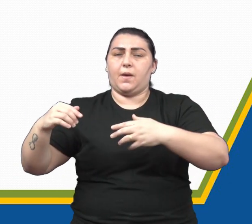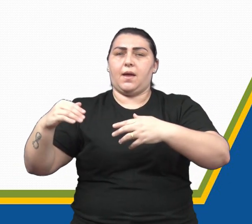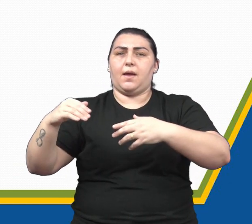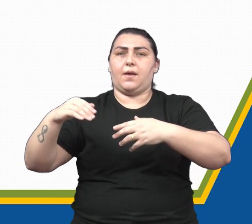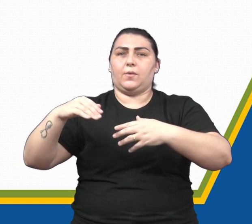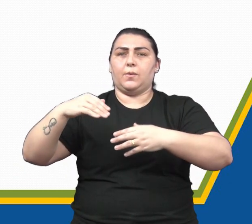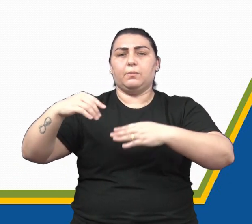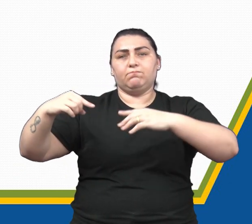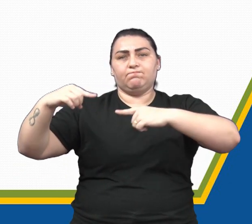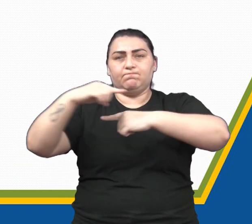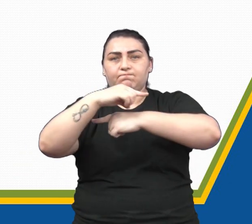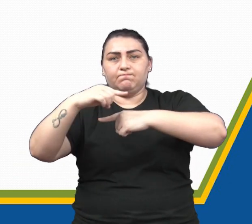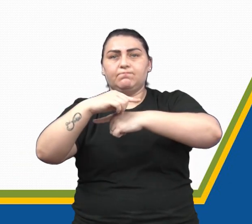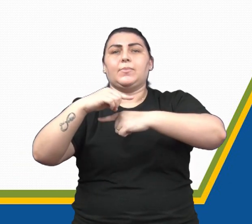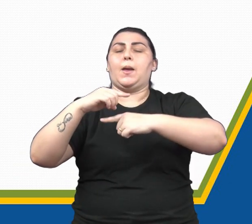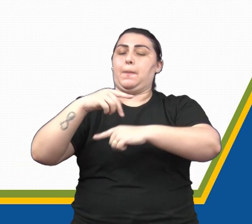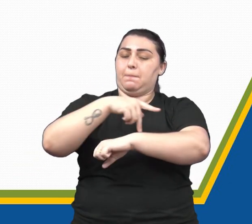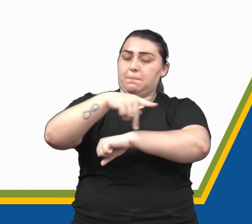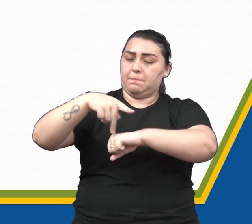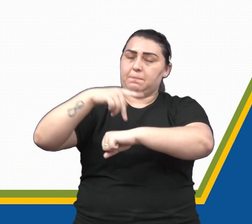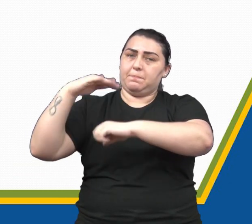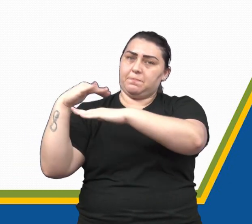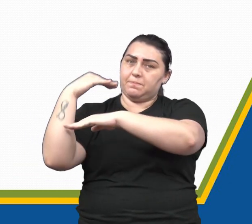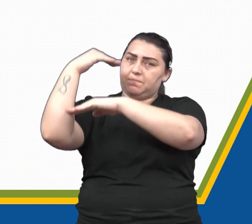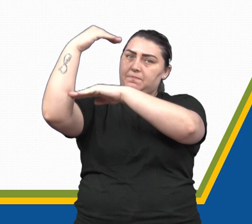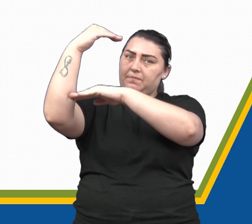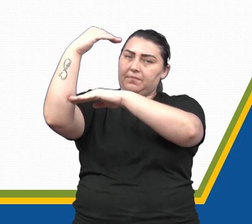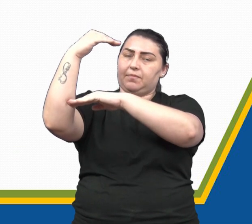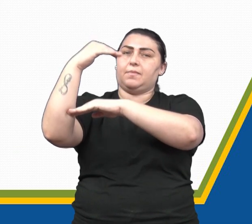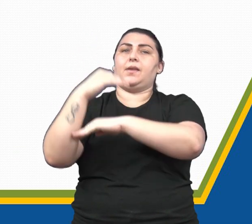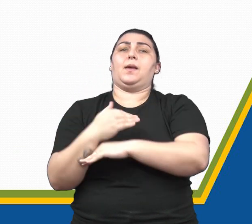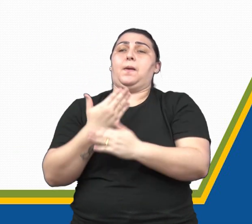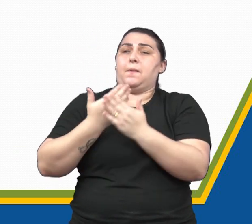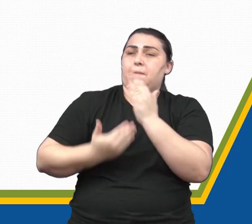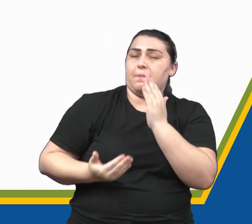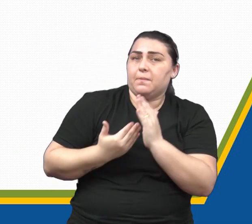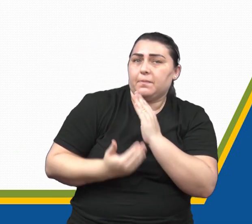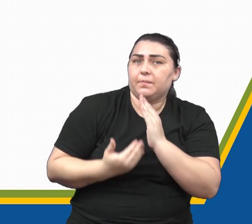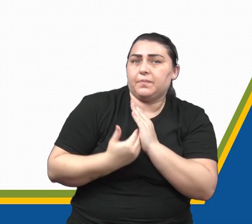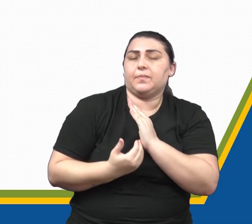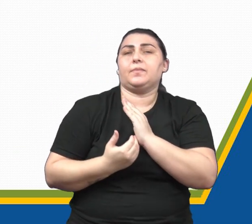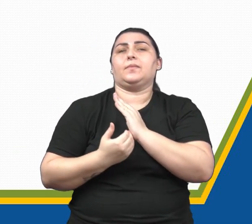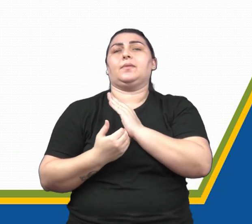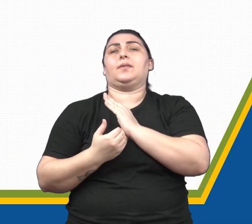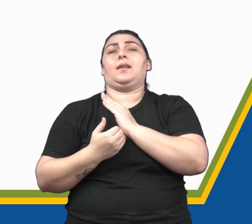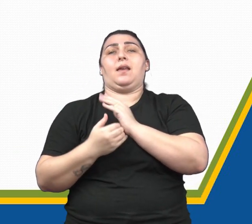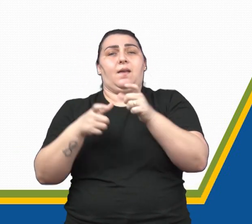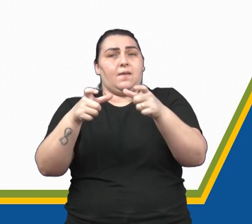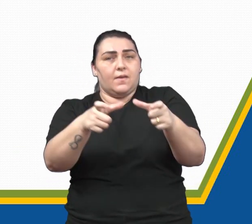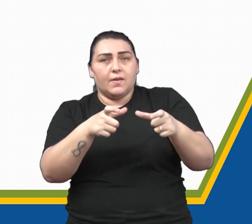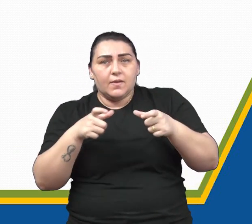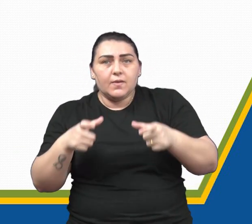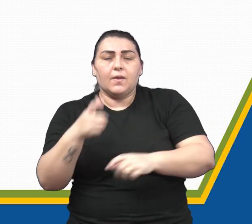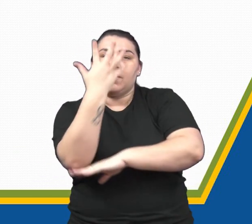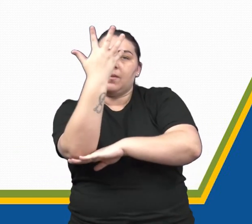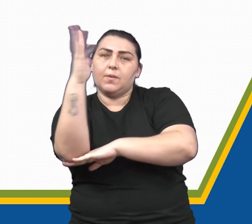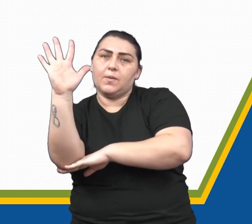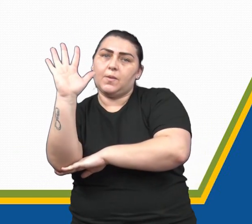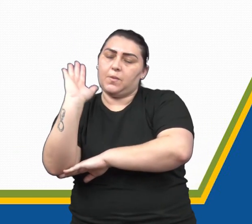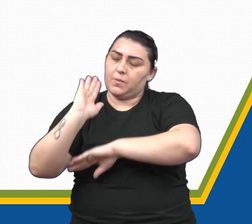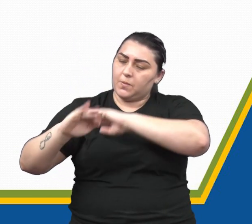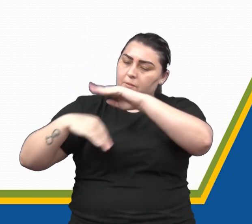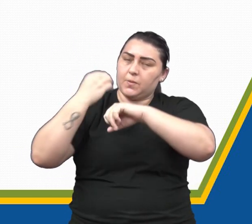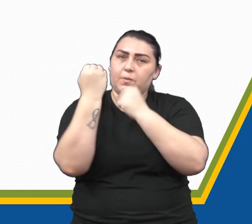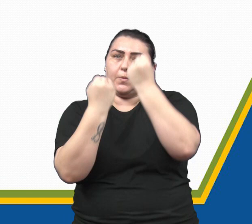países desenvolvidos, ok? Então, eles gastam muito, tá, as suas áreas ambientais para um processo